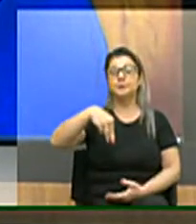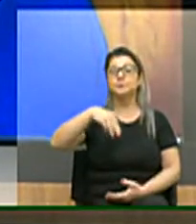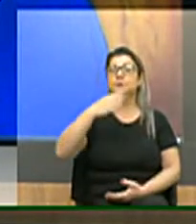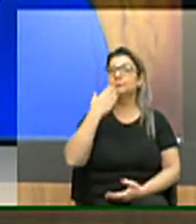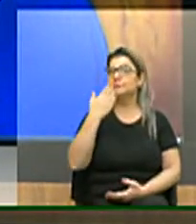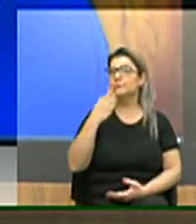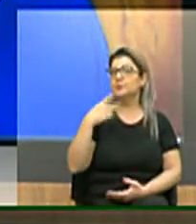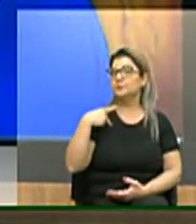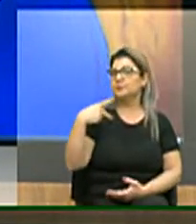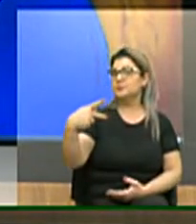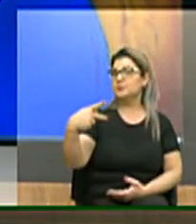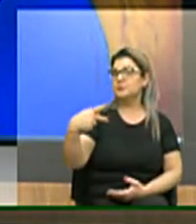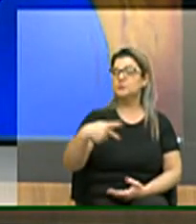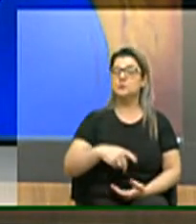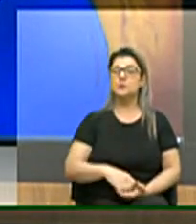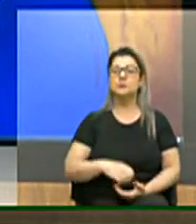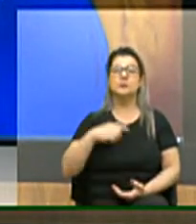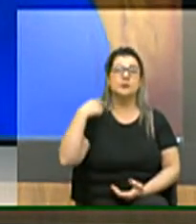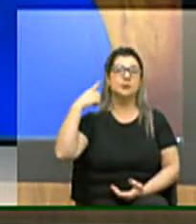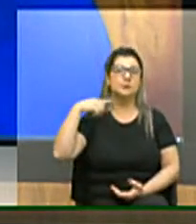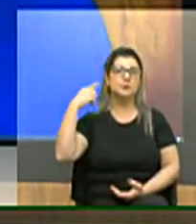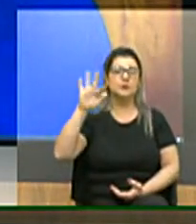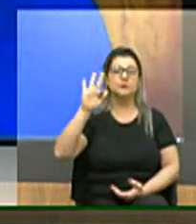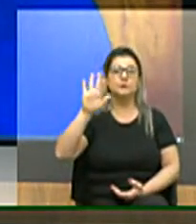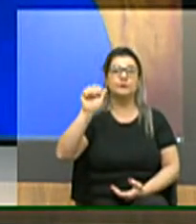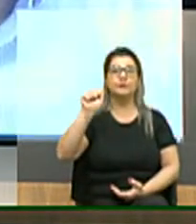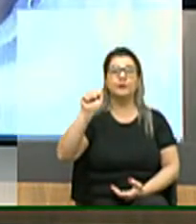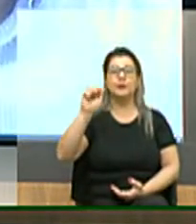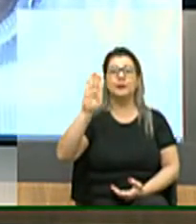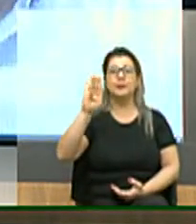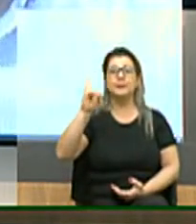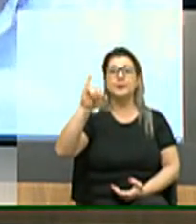senhor presidente. Deputado Fábio Branco.